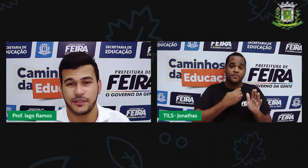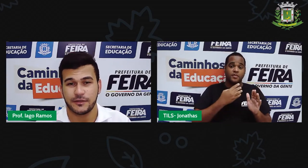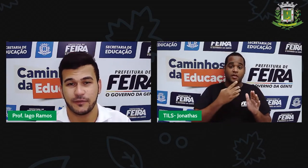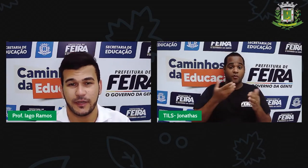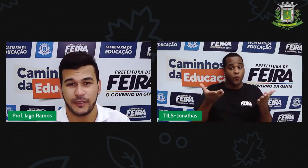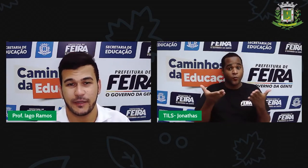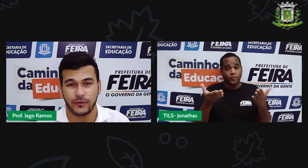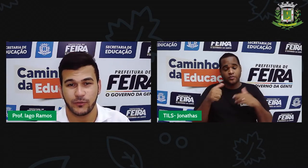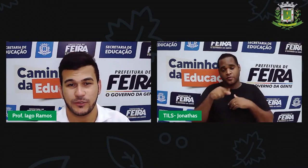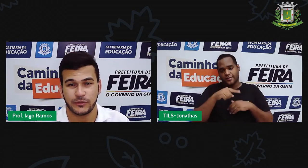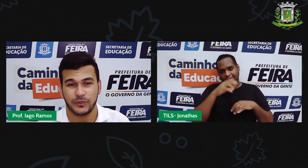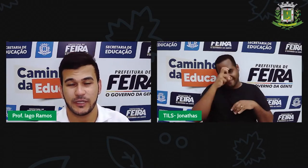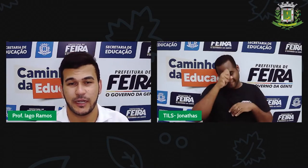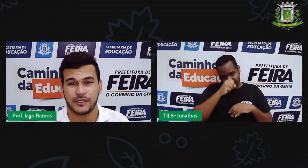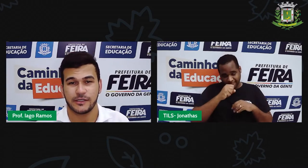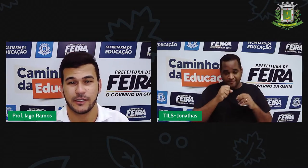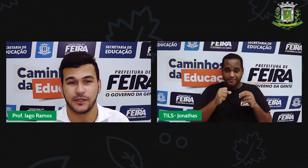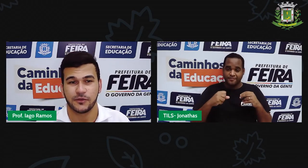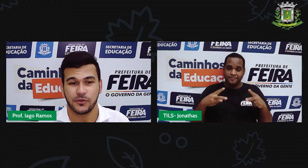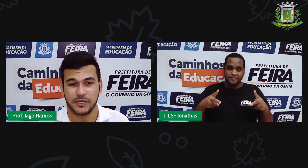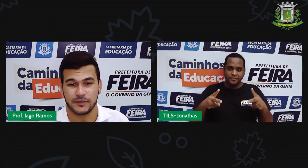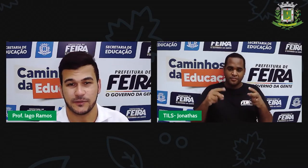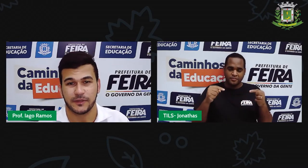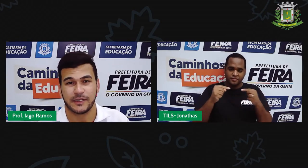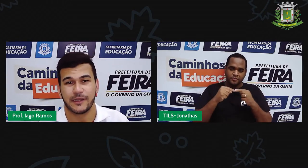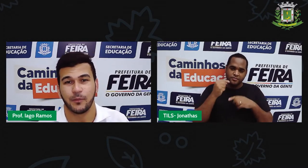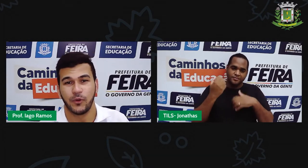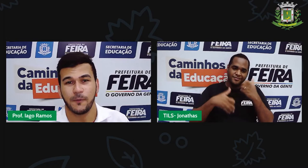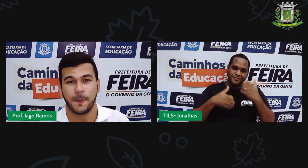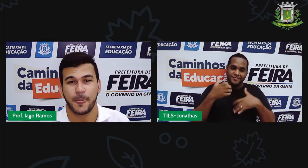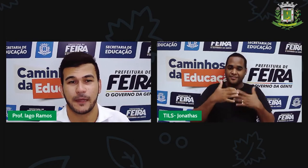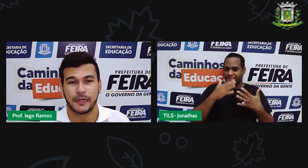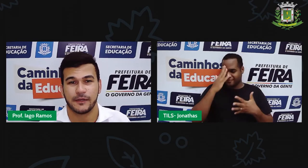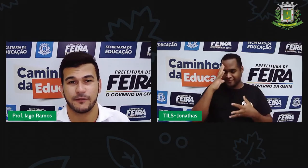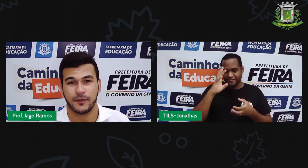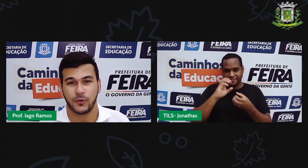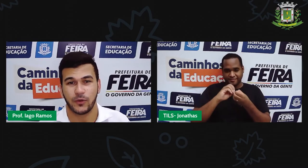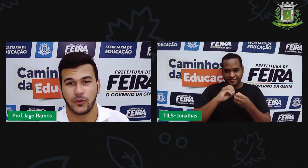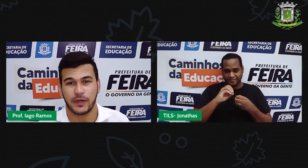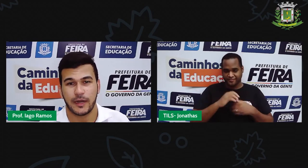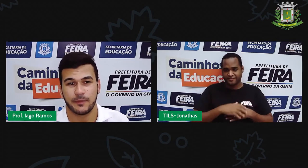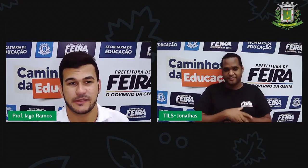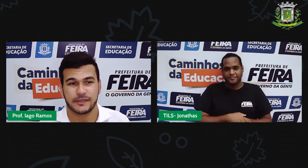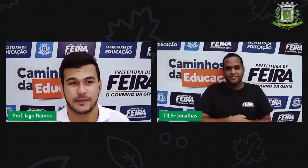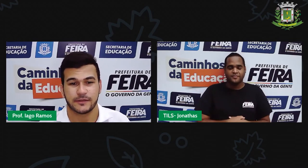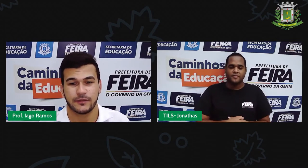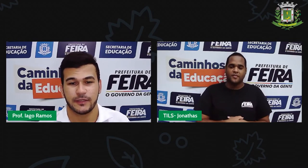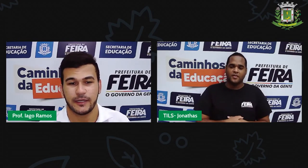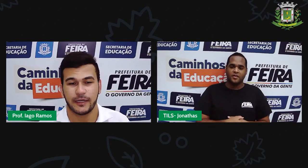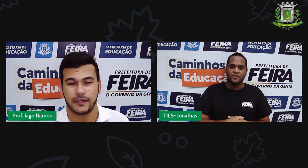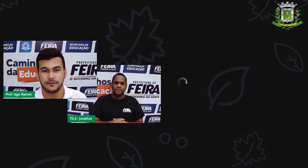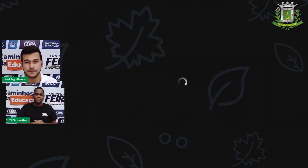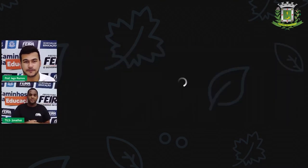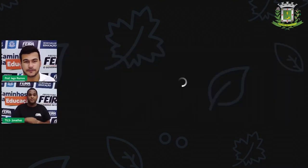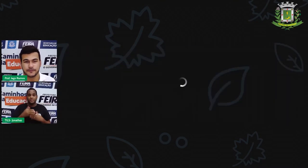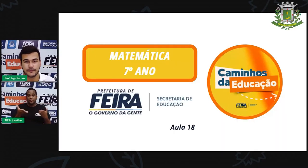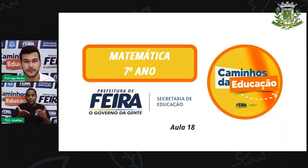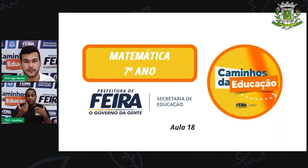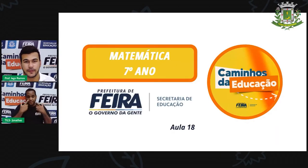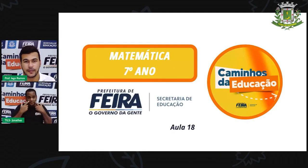aula a gente vai dar continuidade com isso, tá bom? Vamos colocar a apresentação na tela,